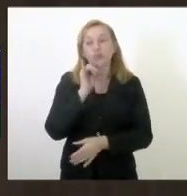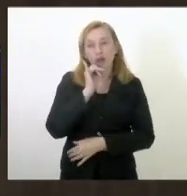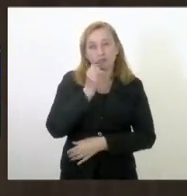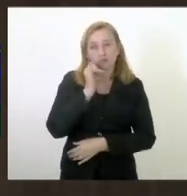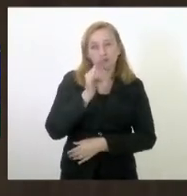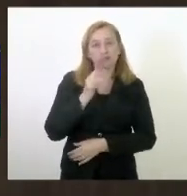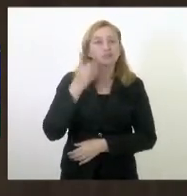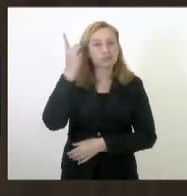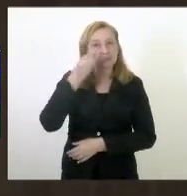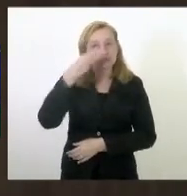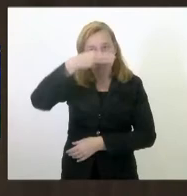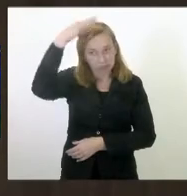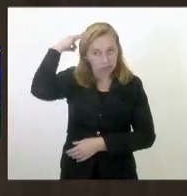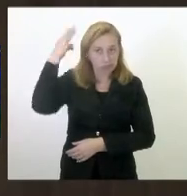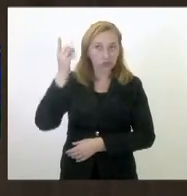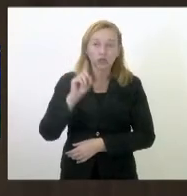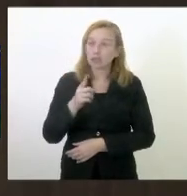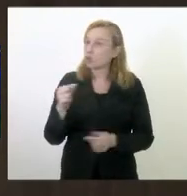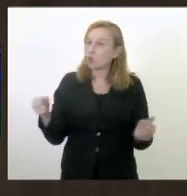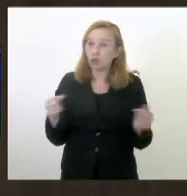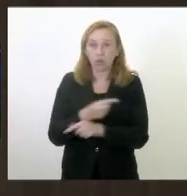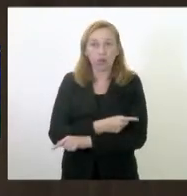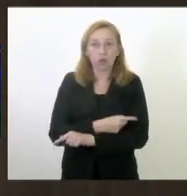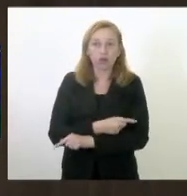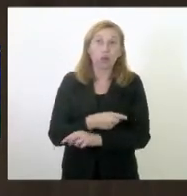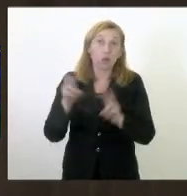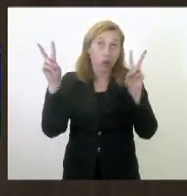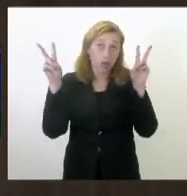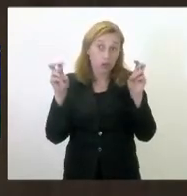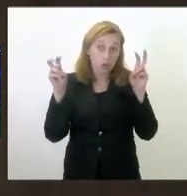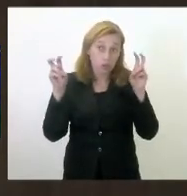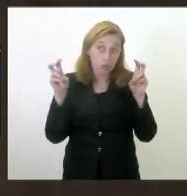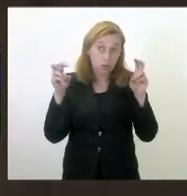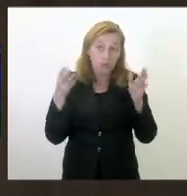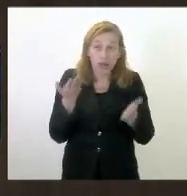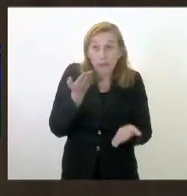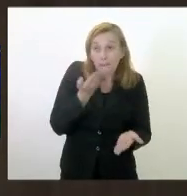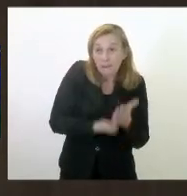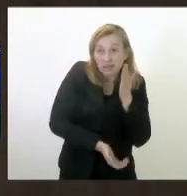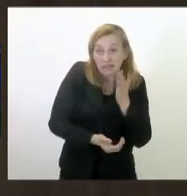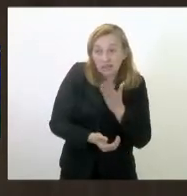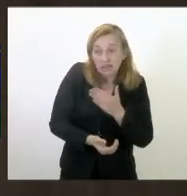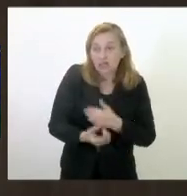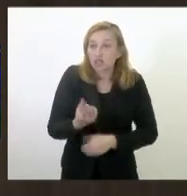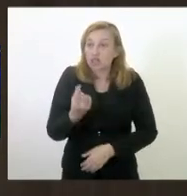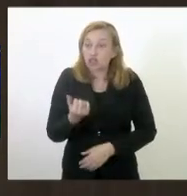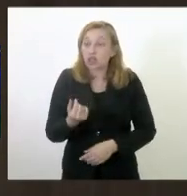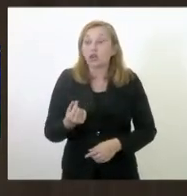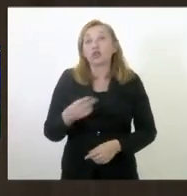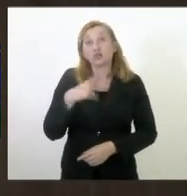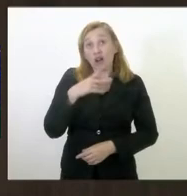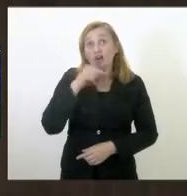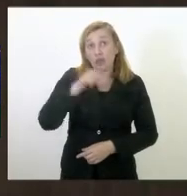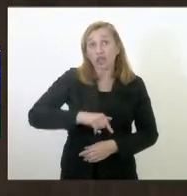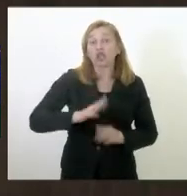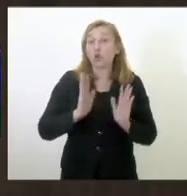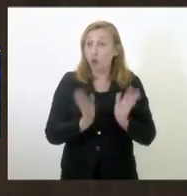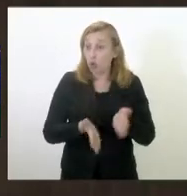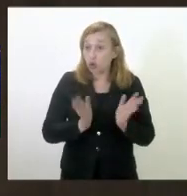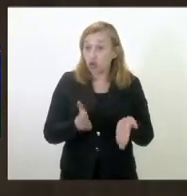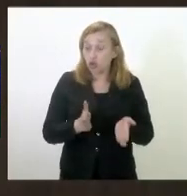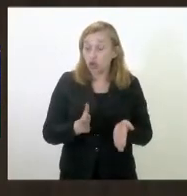Márcio Pacheco, não concordo com essa questão da perda de receita. O que nós estamos falando aqui hoje